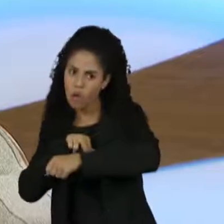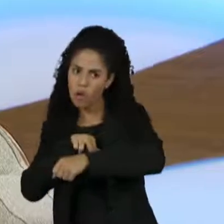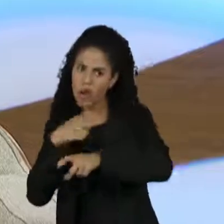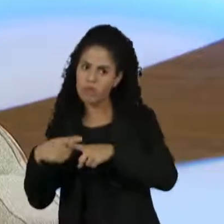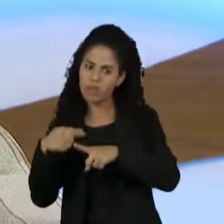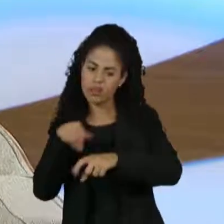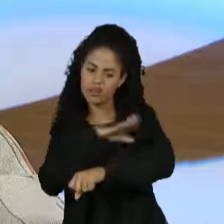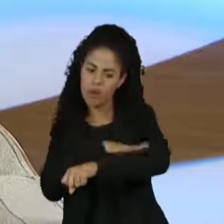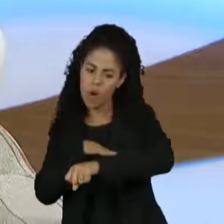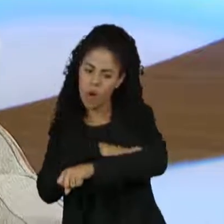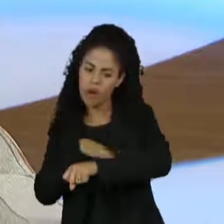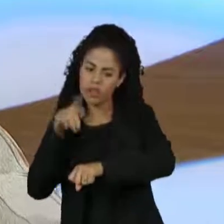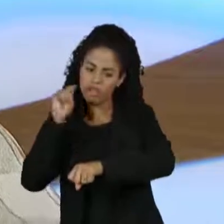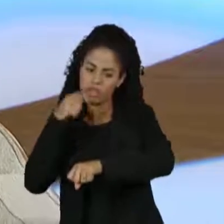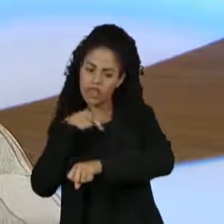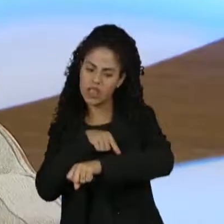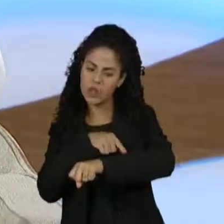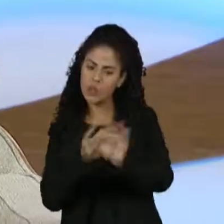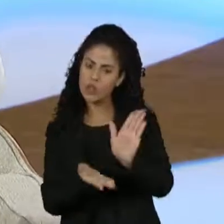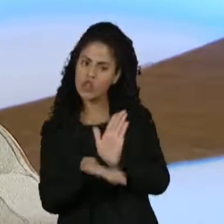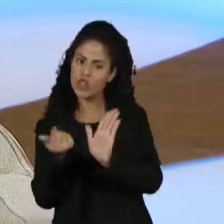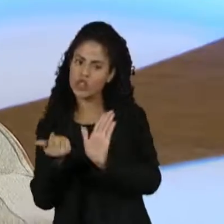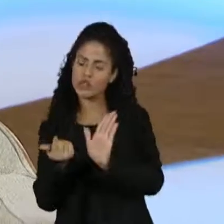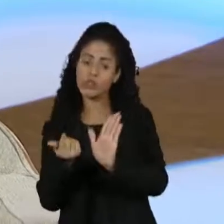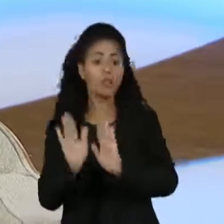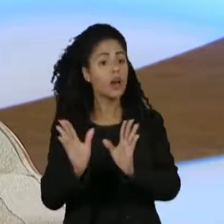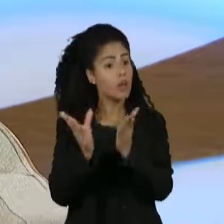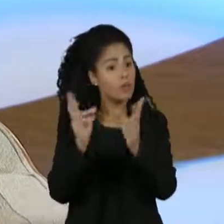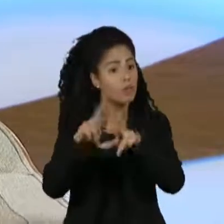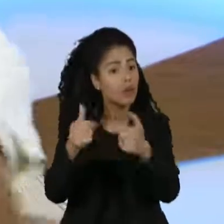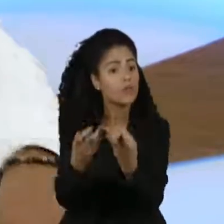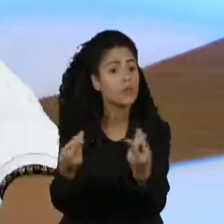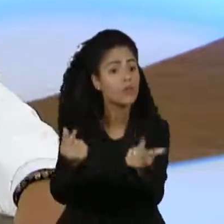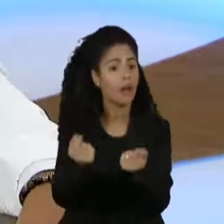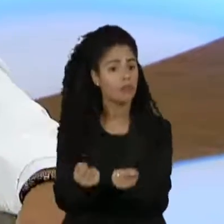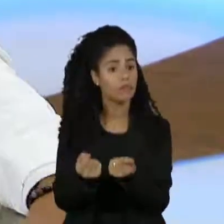pela cor da pele, mas pela qualidade que aquele artista pode empregar na construção do personagem.